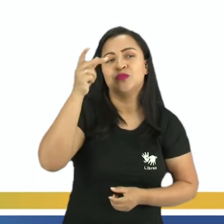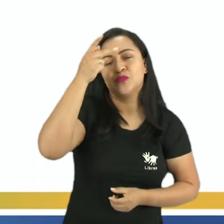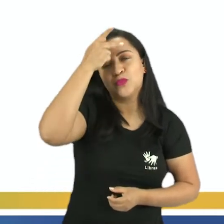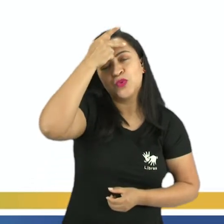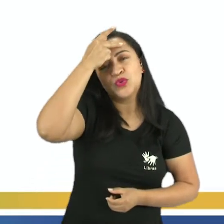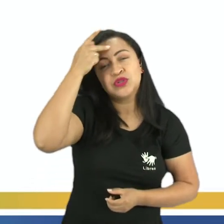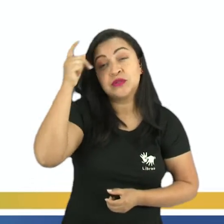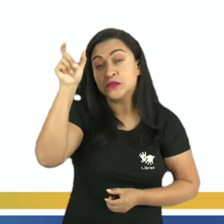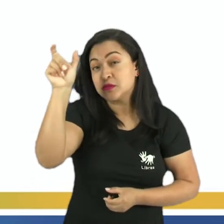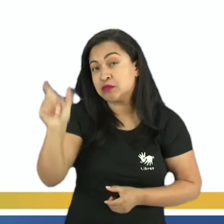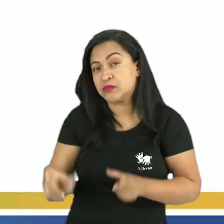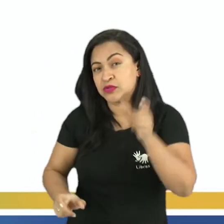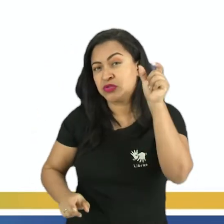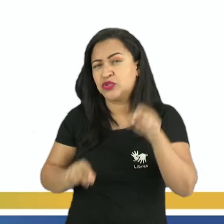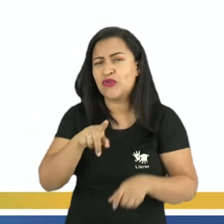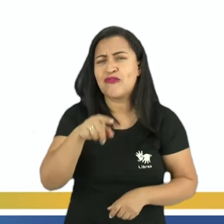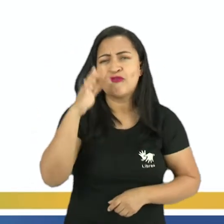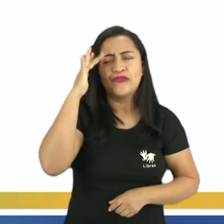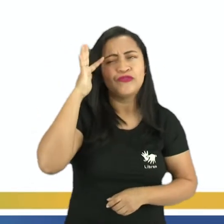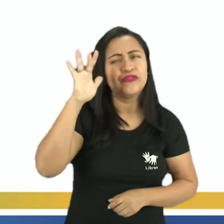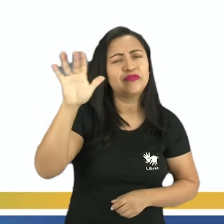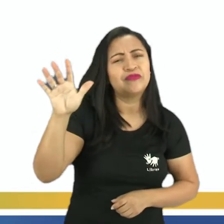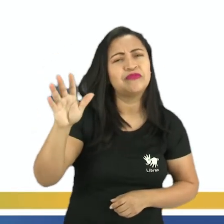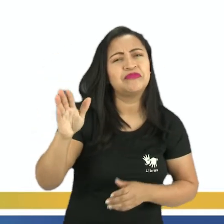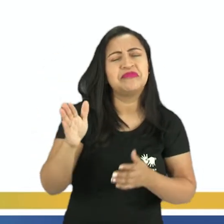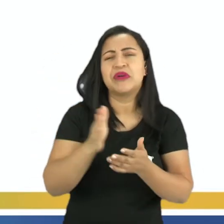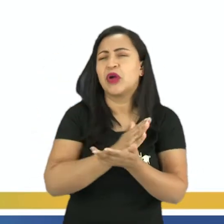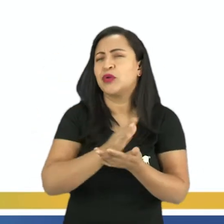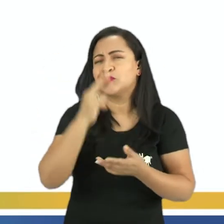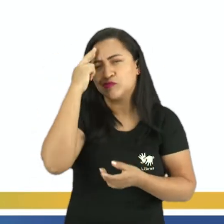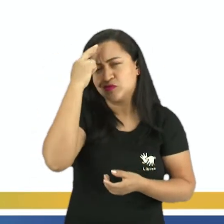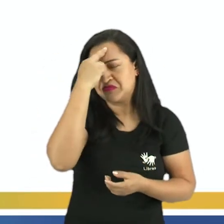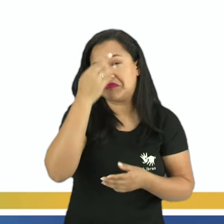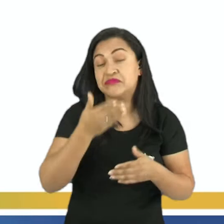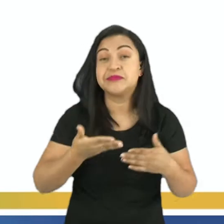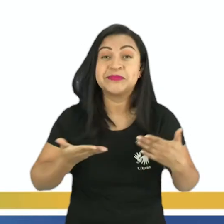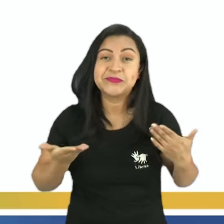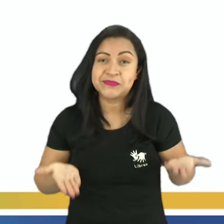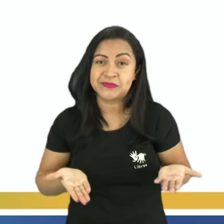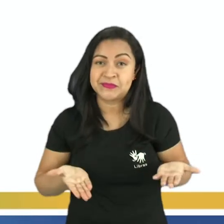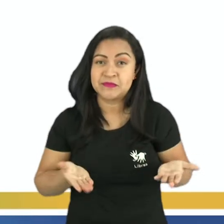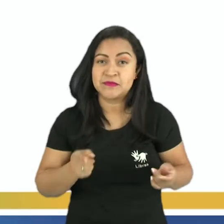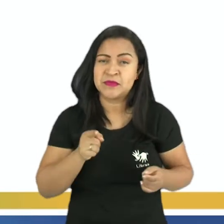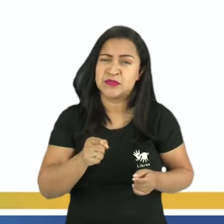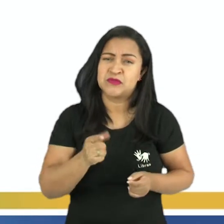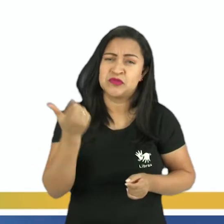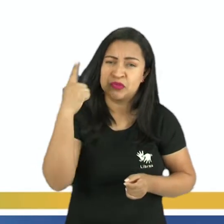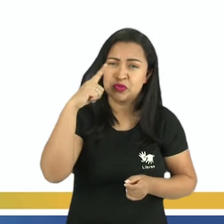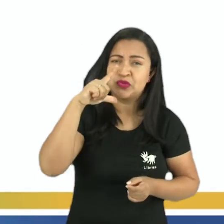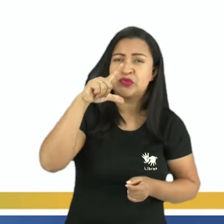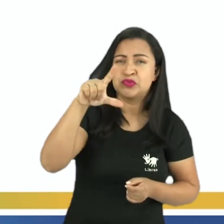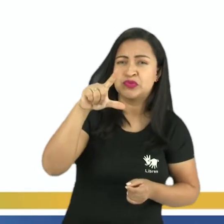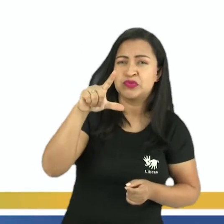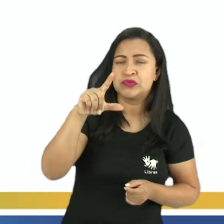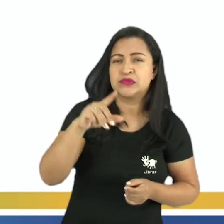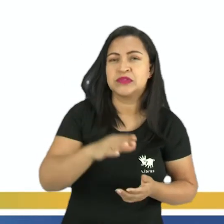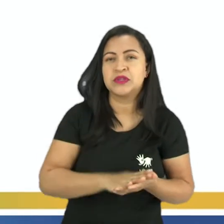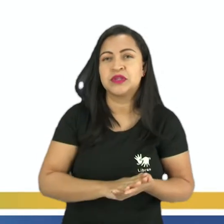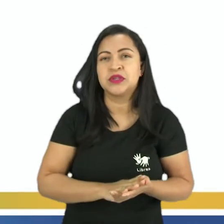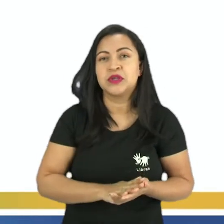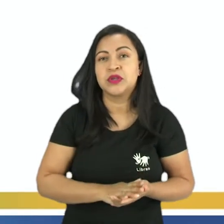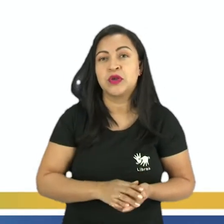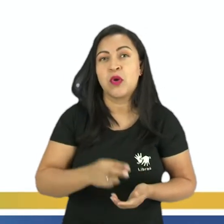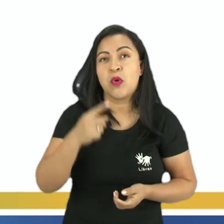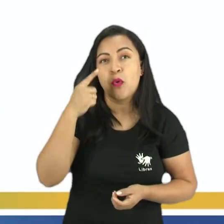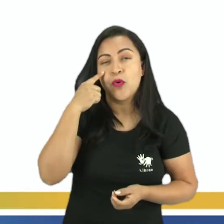Você imagina alguma história que está sendo contada? Qual? Você pode definir? Observe cada um